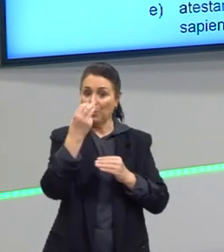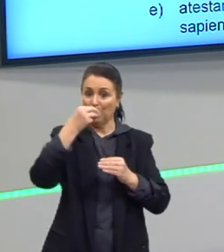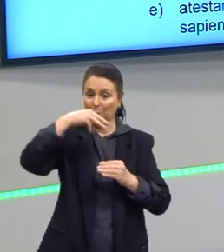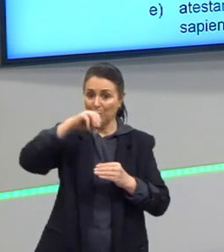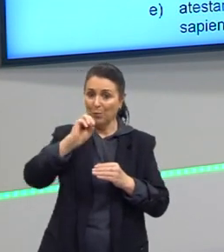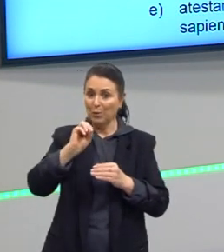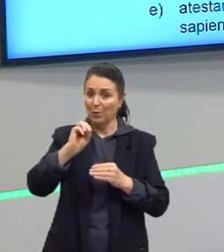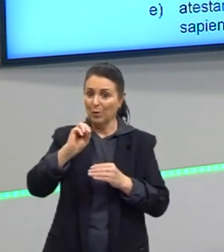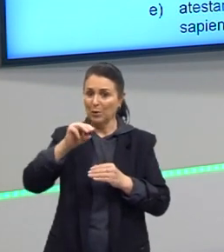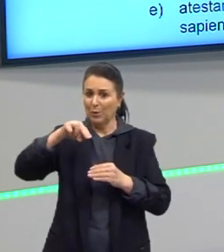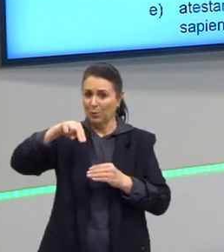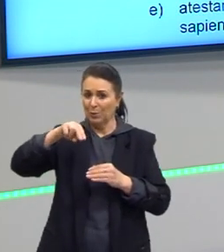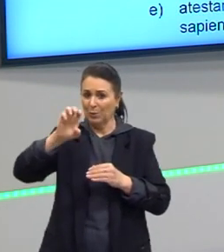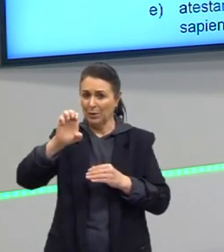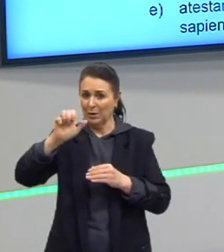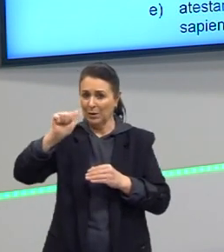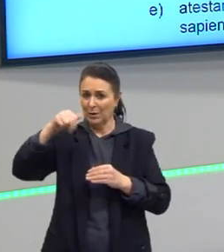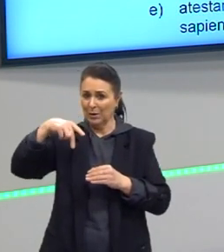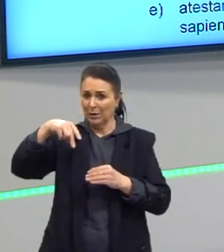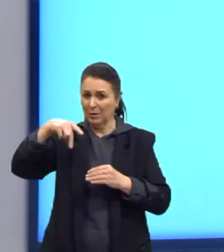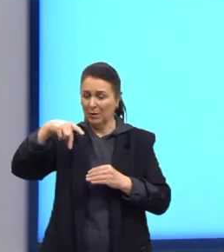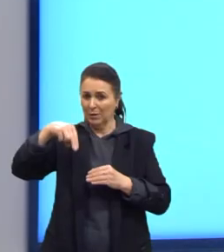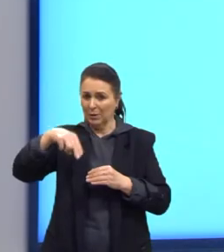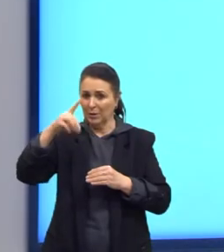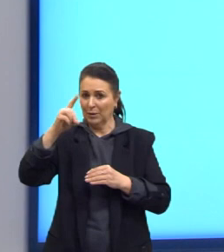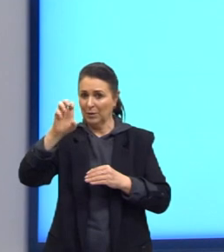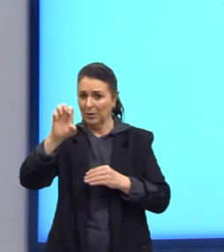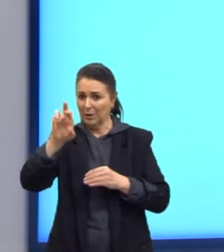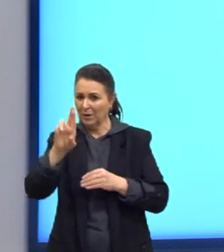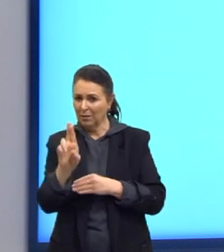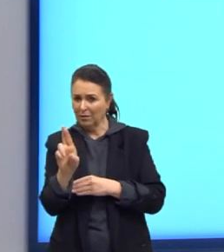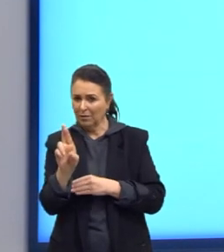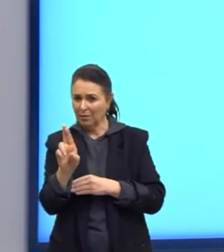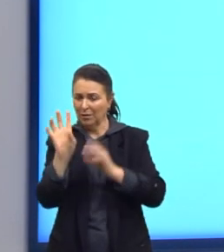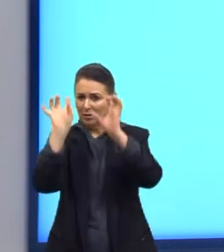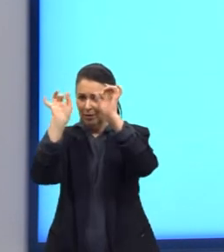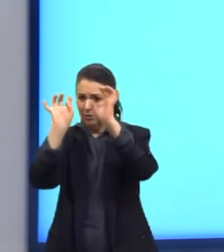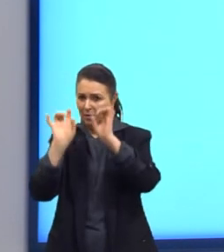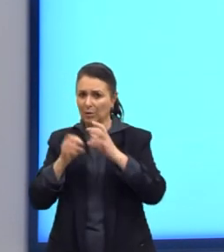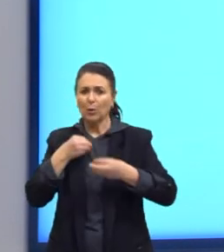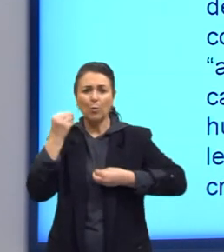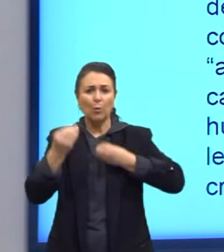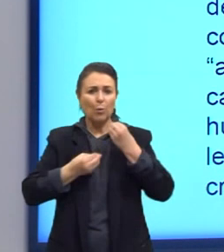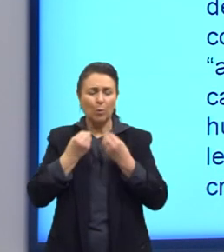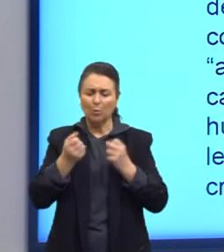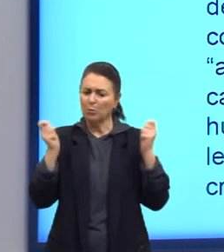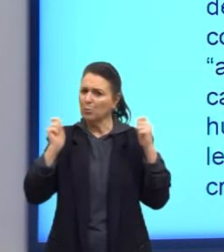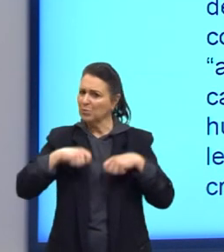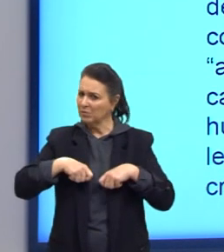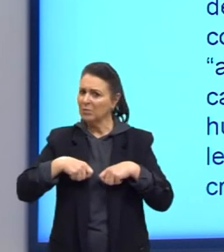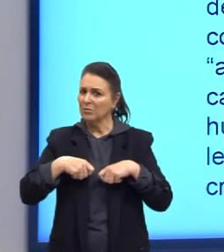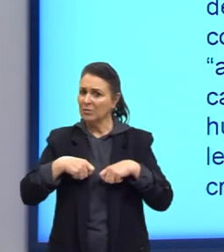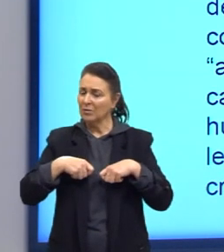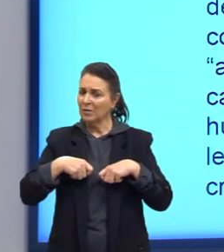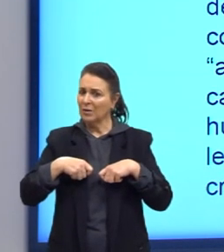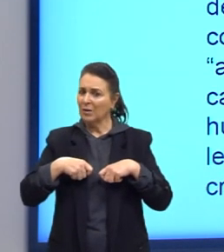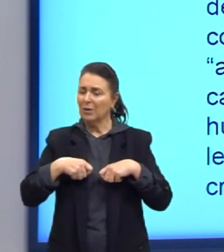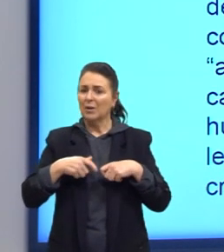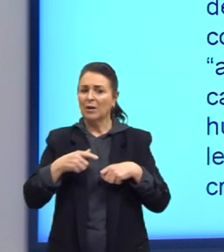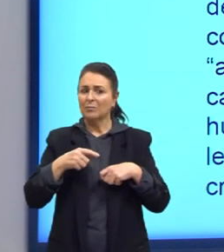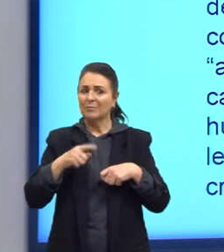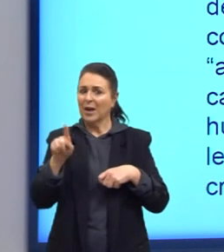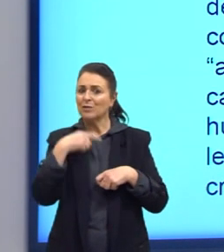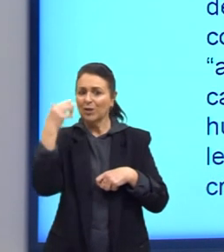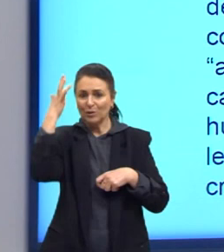também não é esse o foco certo então gente como é que foi possível a a gente